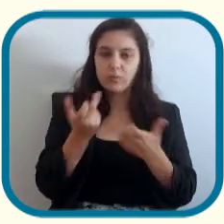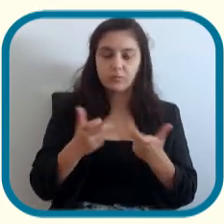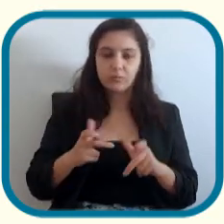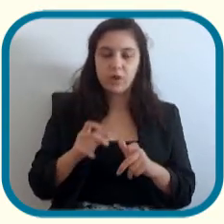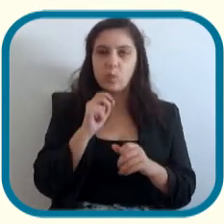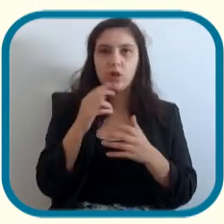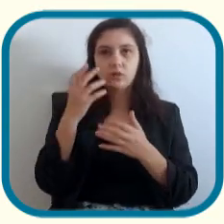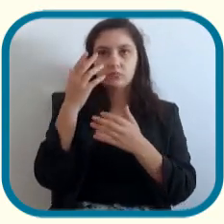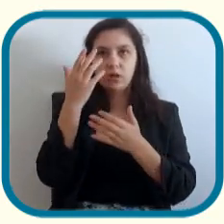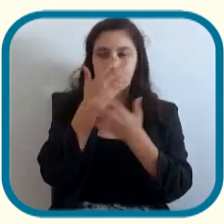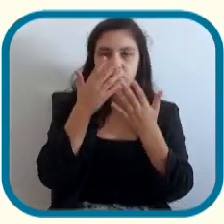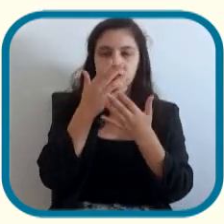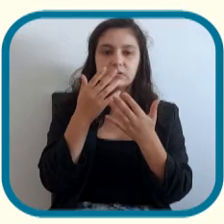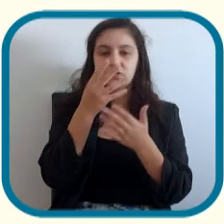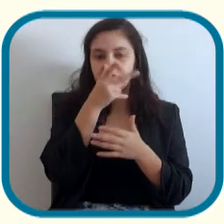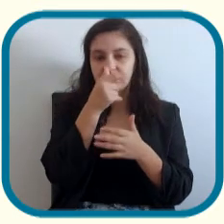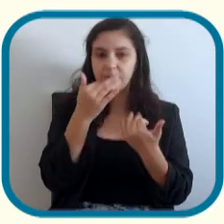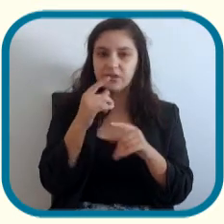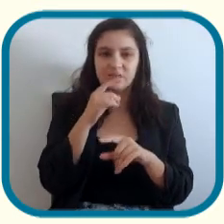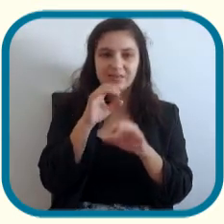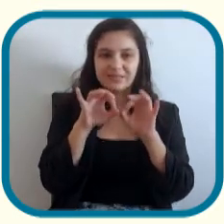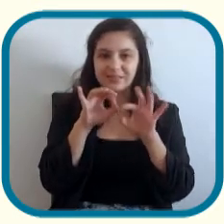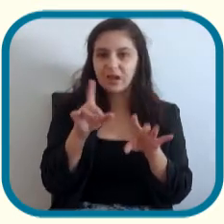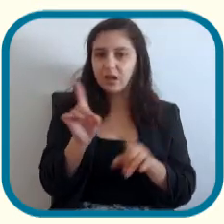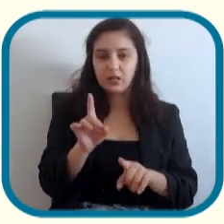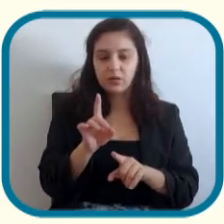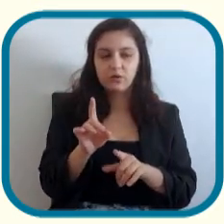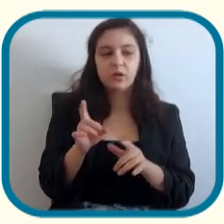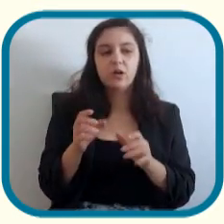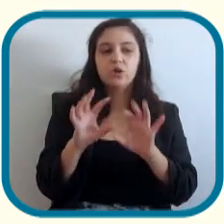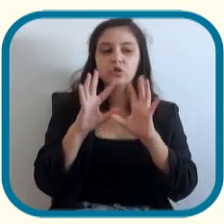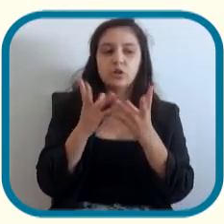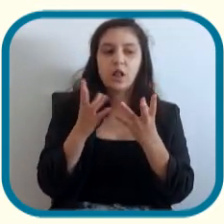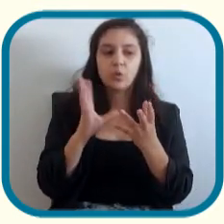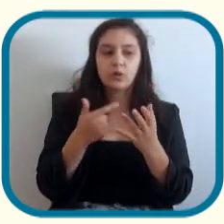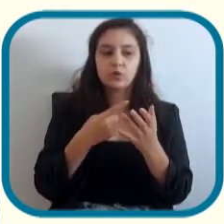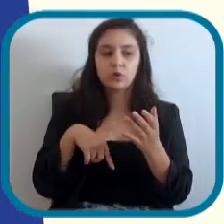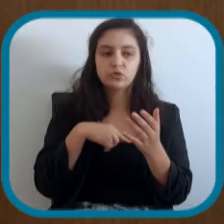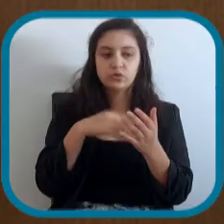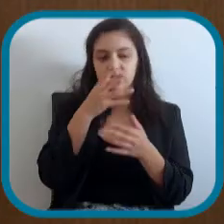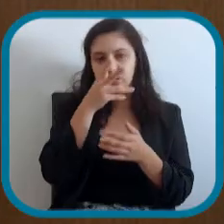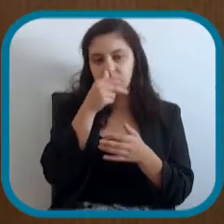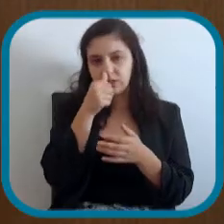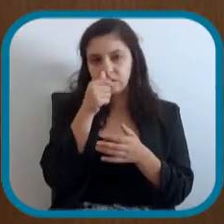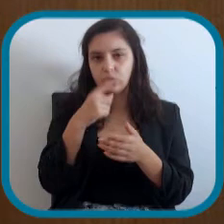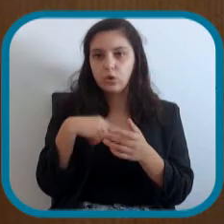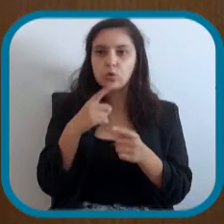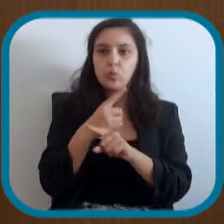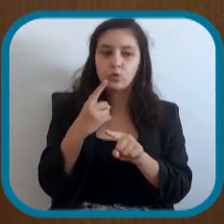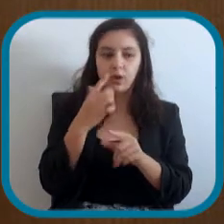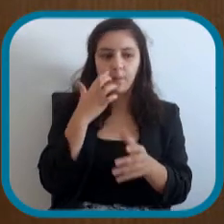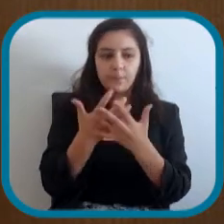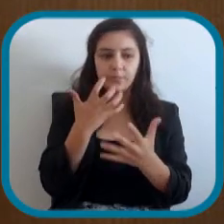da depressão. Muitas vezes podem ser confundidos com tristeza, mas não é a mesma coisa. De uma forma geral, quando nós estamos tristes,